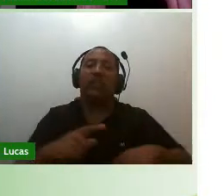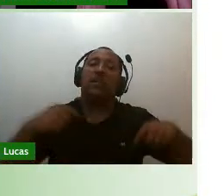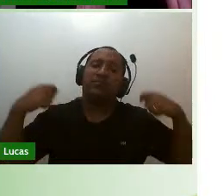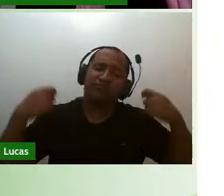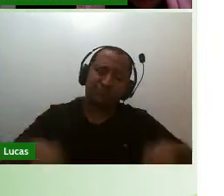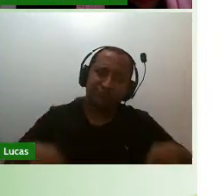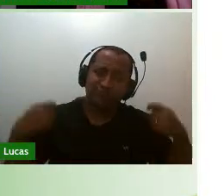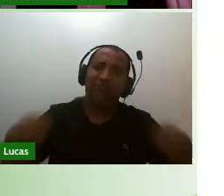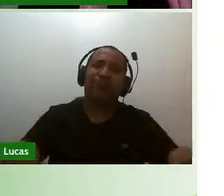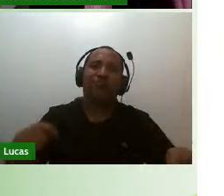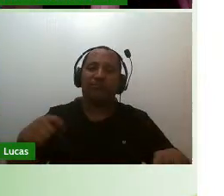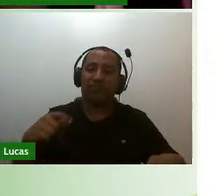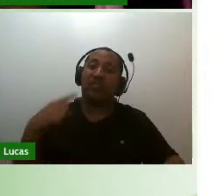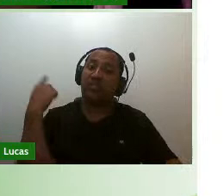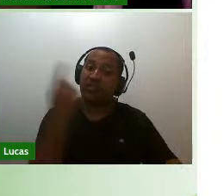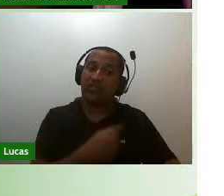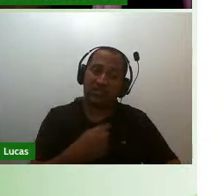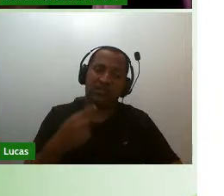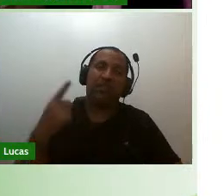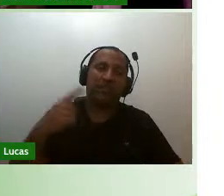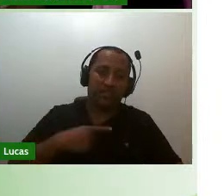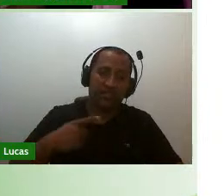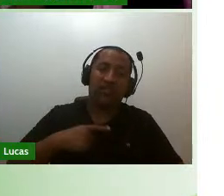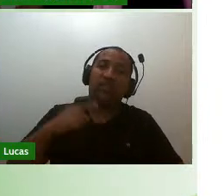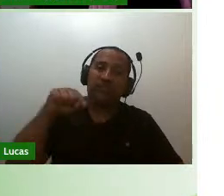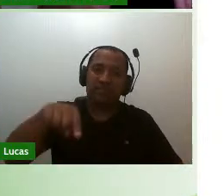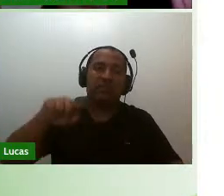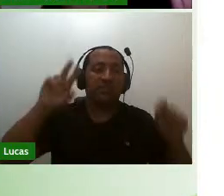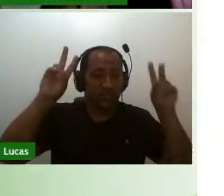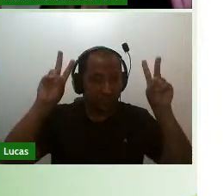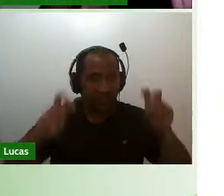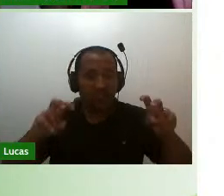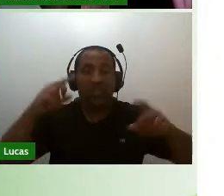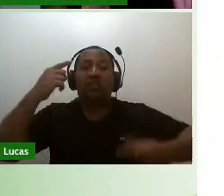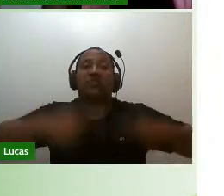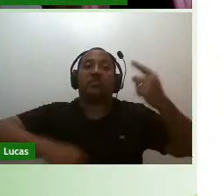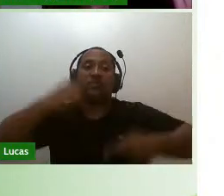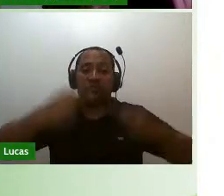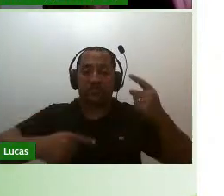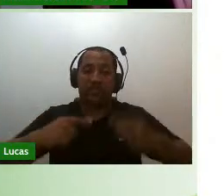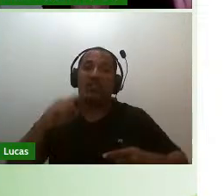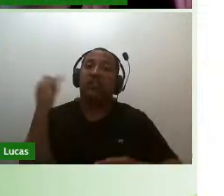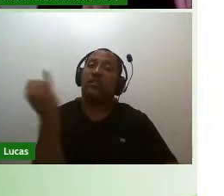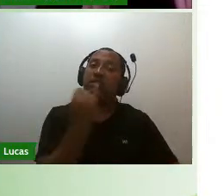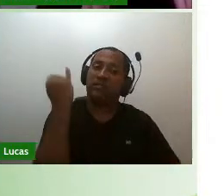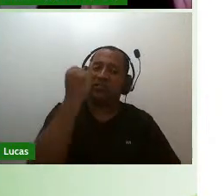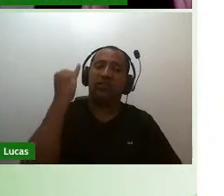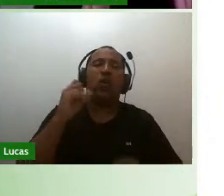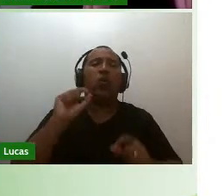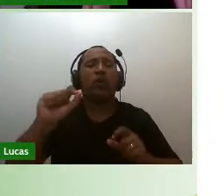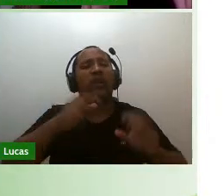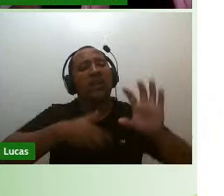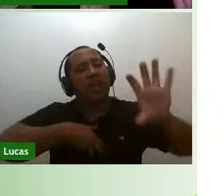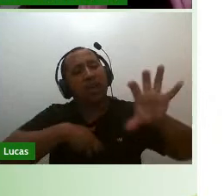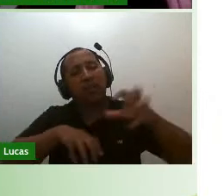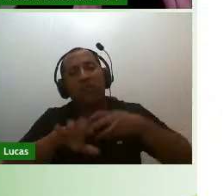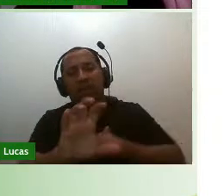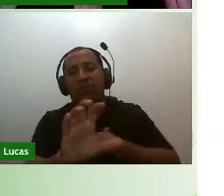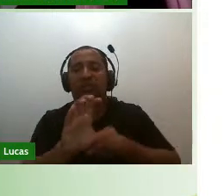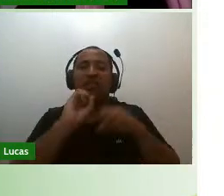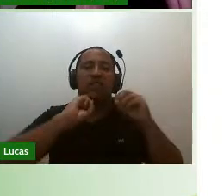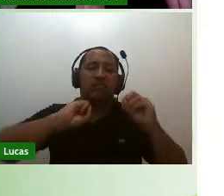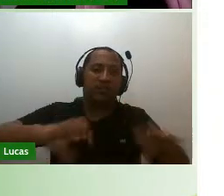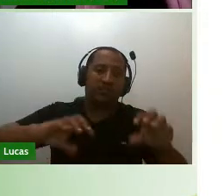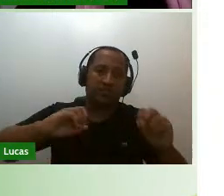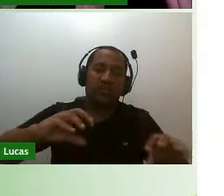precisa trazer para essa pauta, para esse debate, a importância da empatia enquanto na